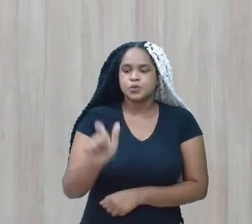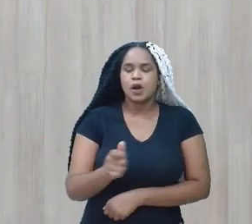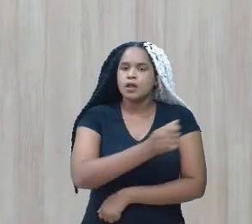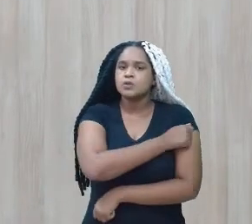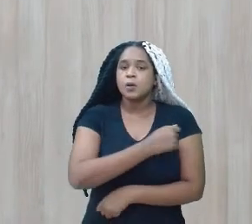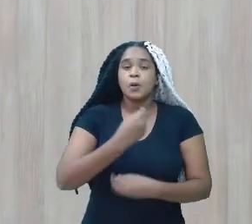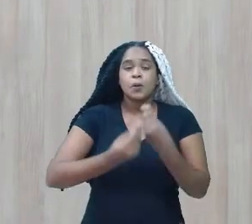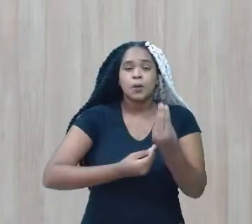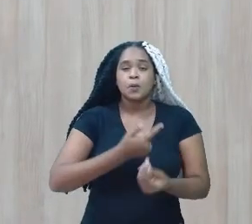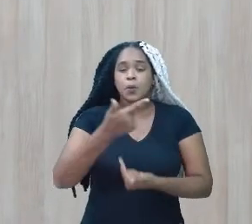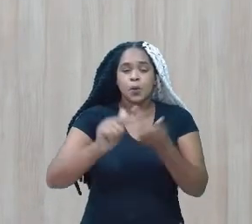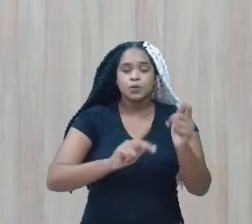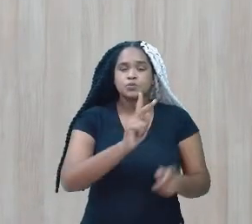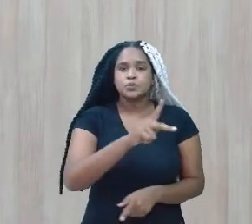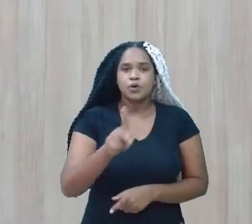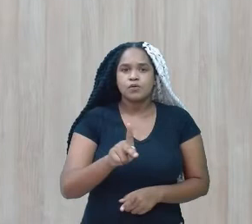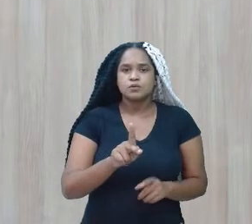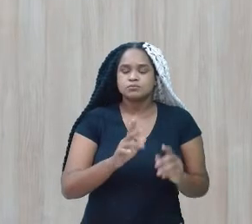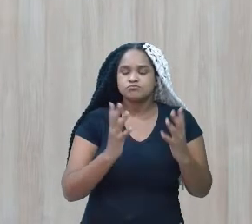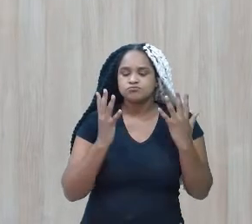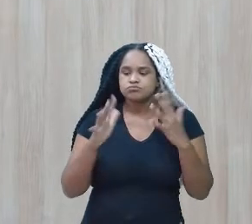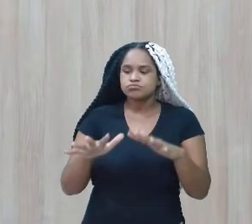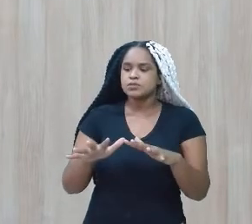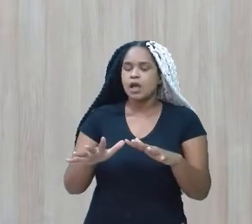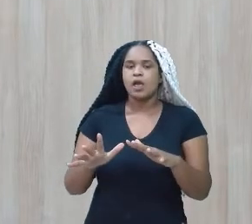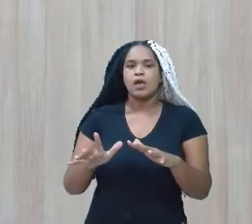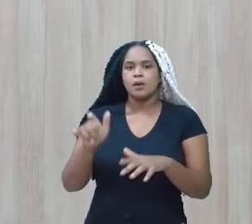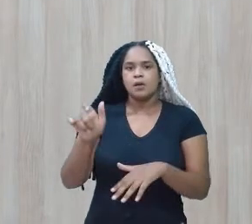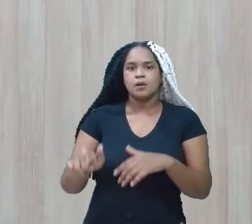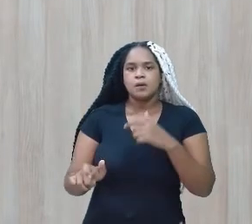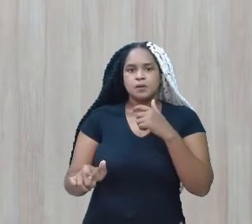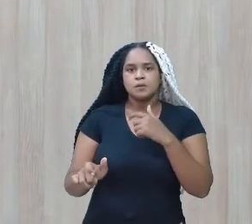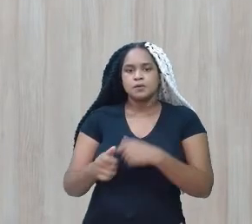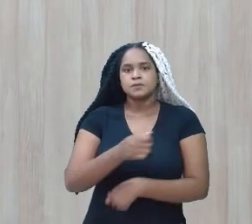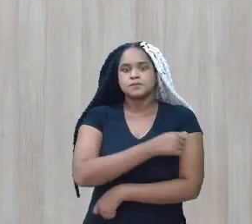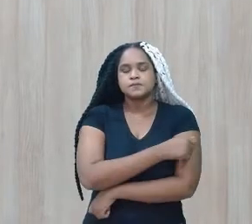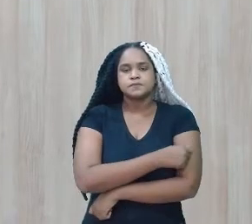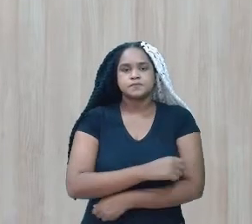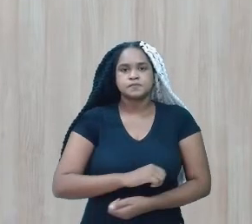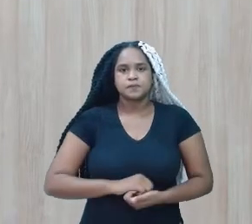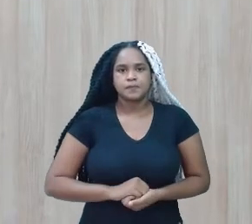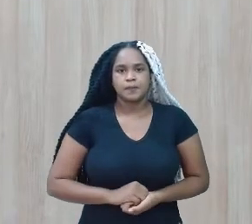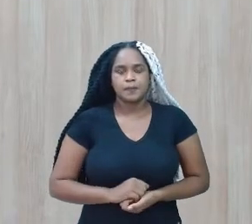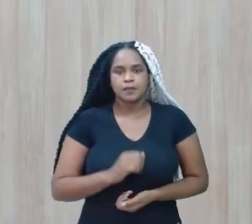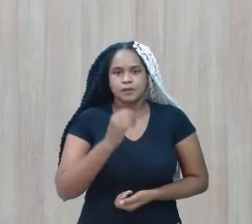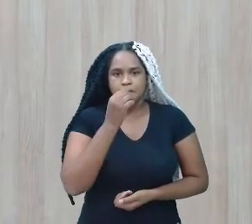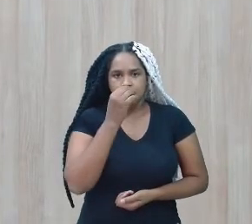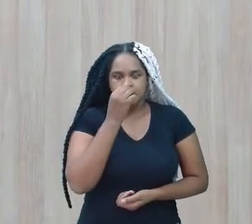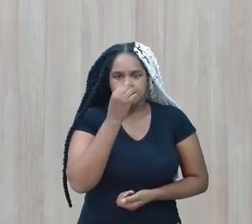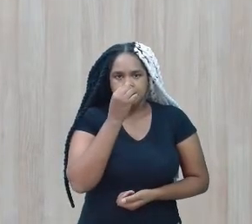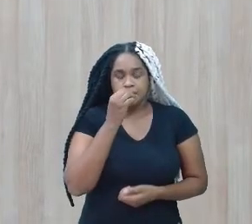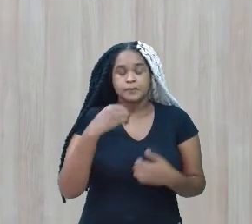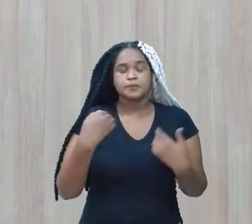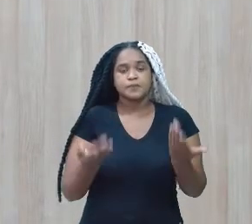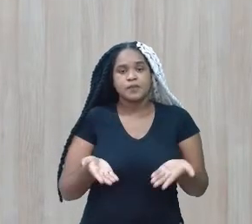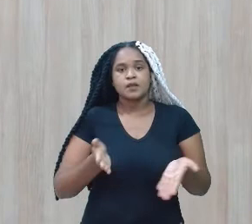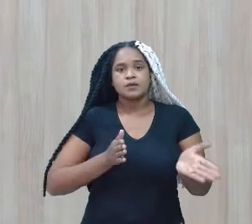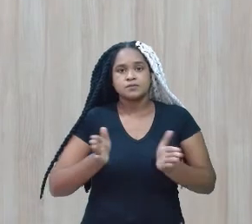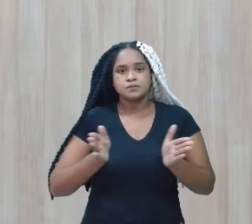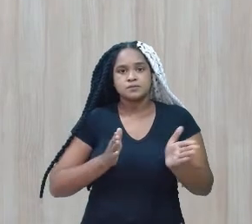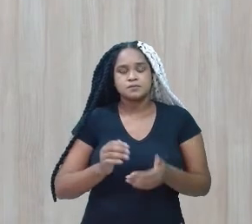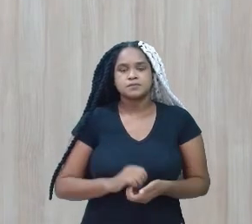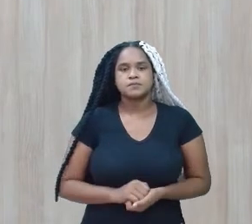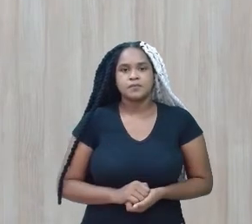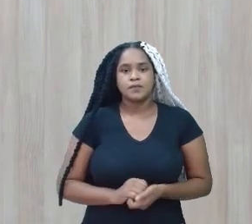os outros professores de fato acolhem, como os colegas. Então, a acessibilidade